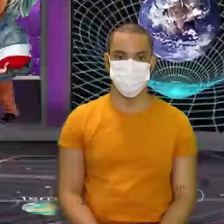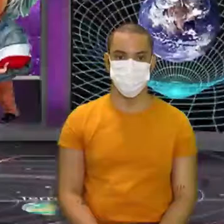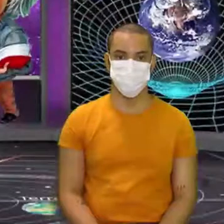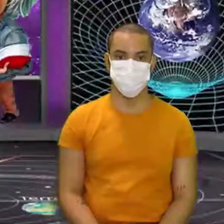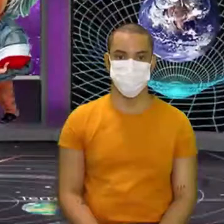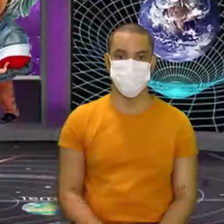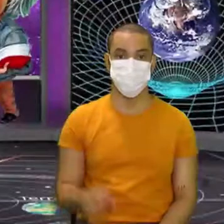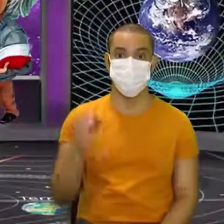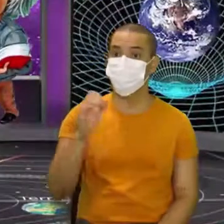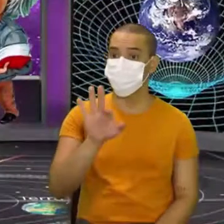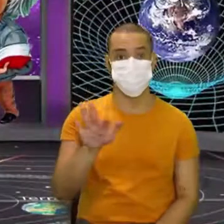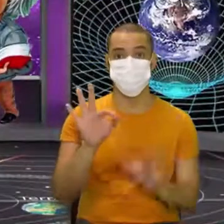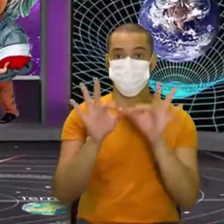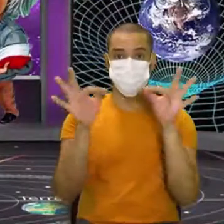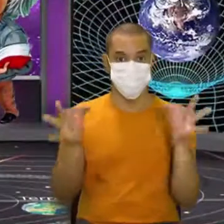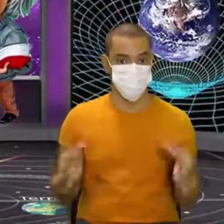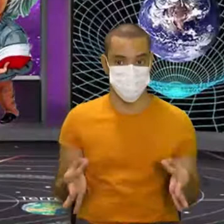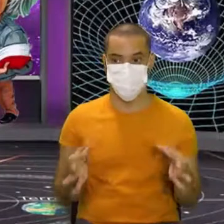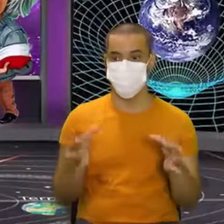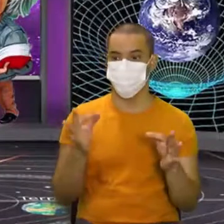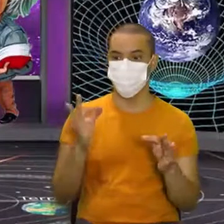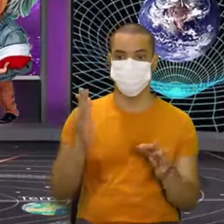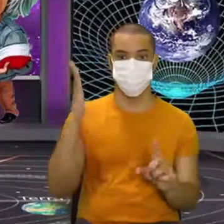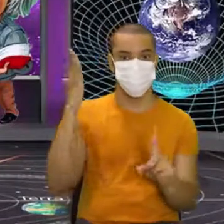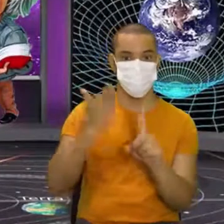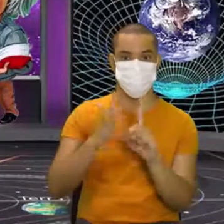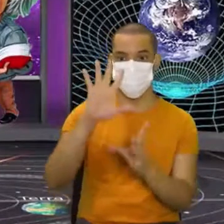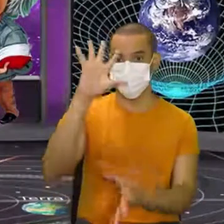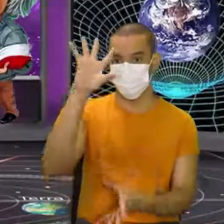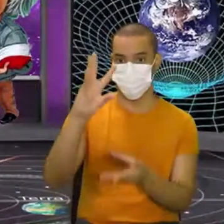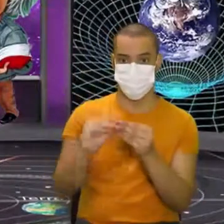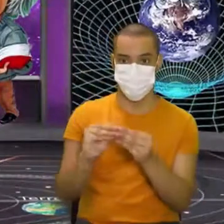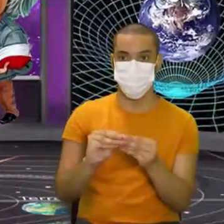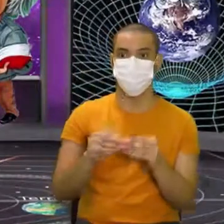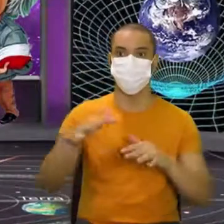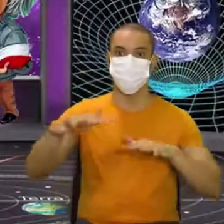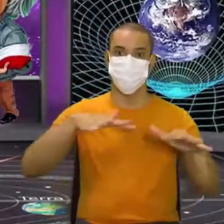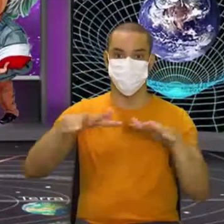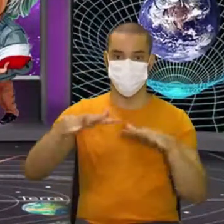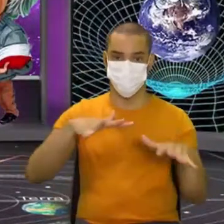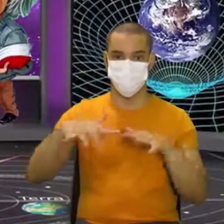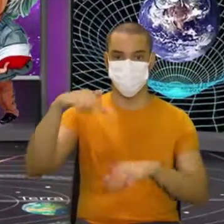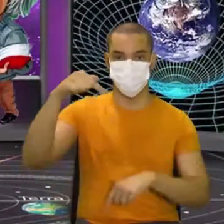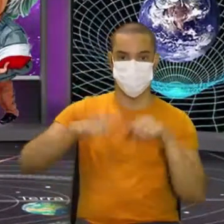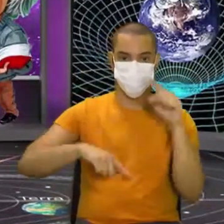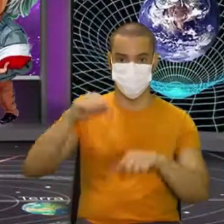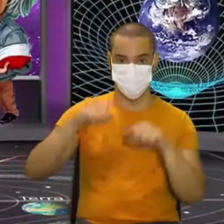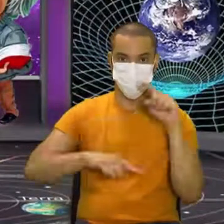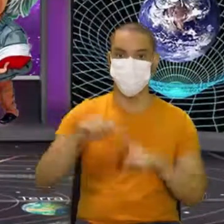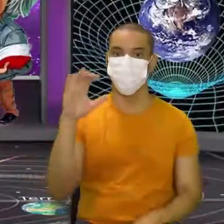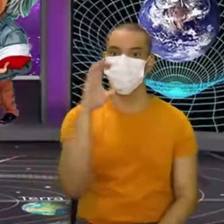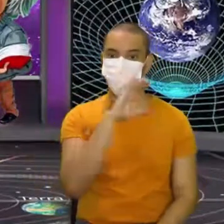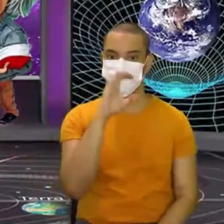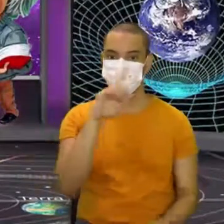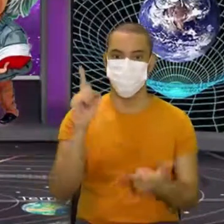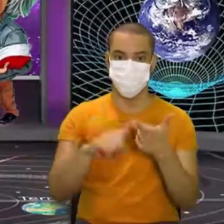só simples e direto movimento da carga e velocidade campo e